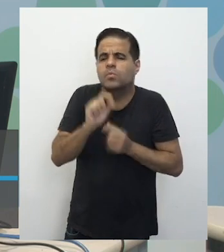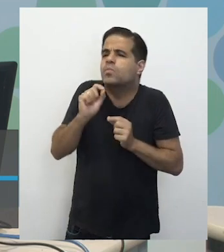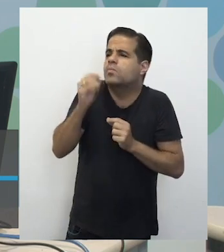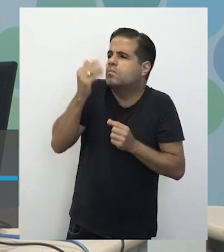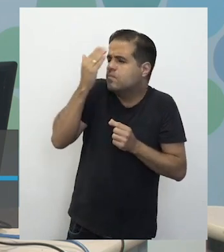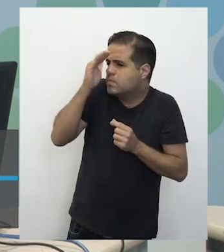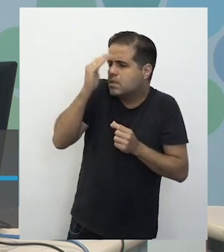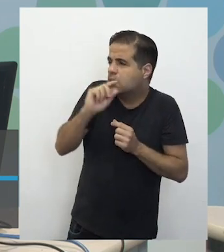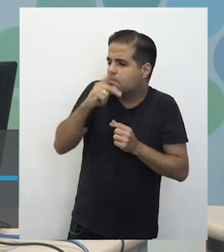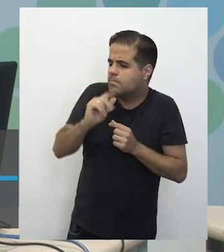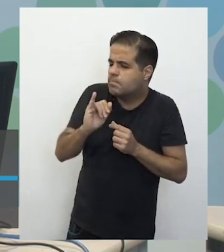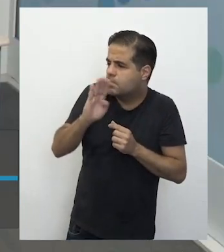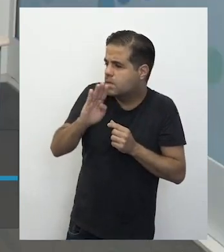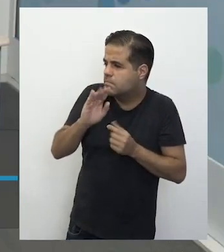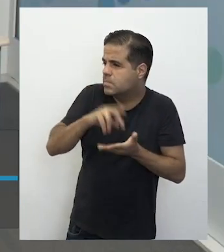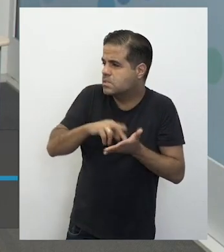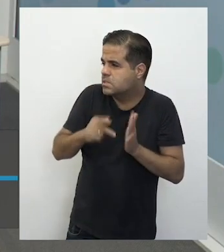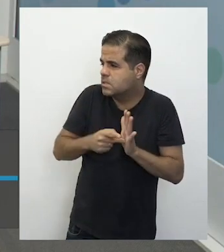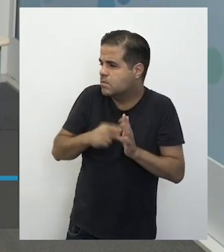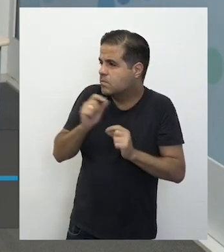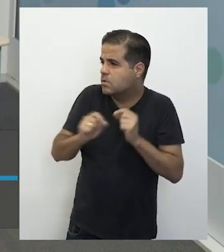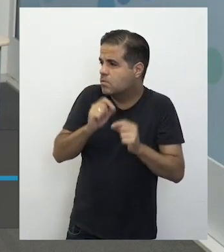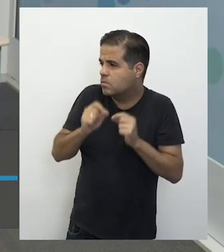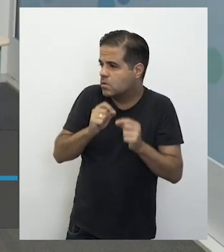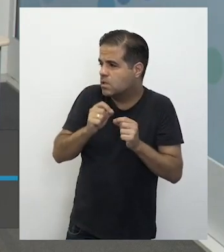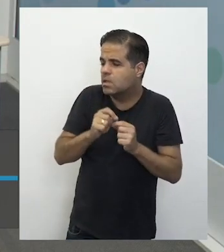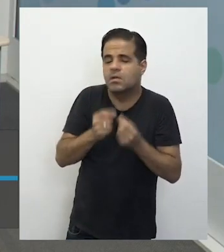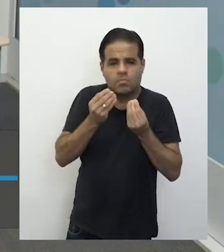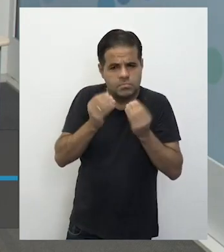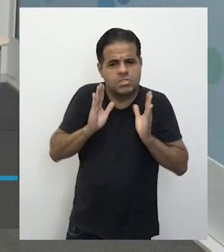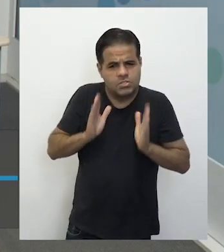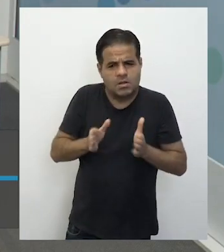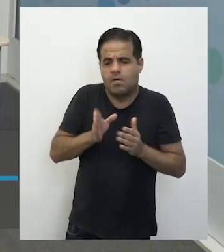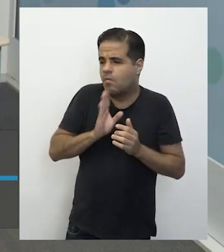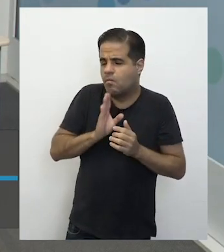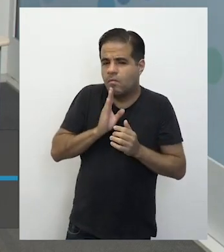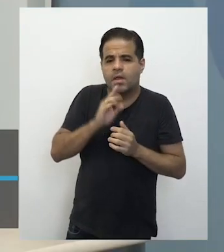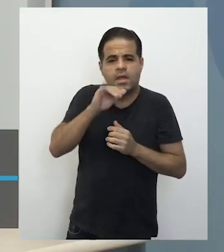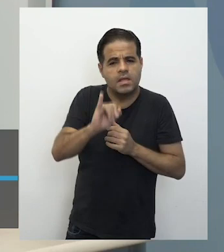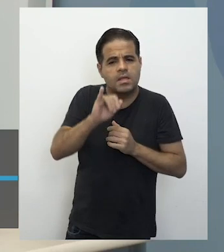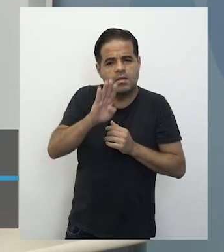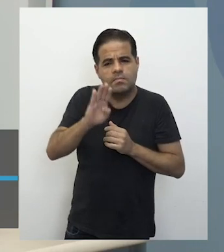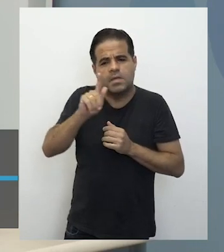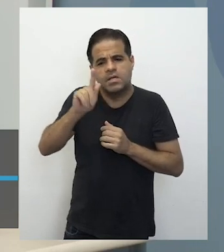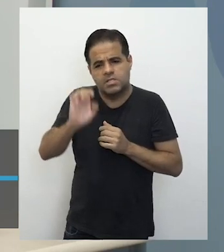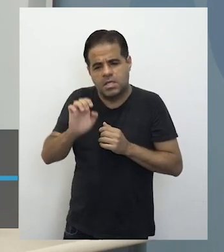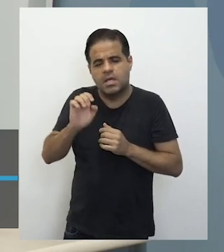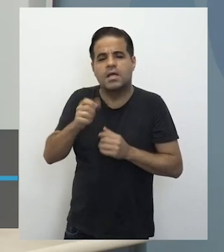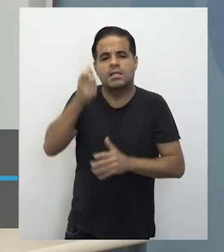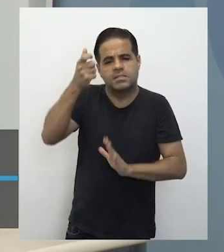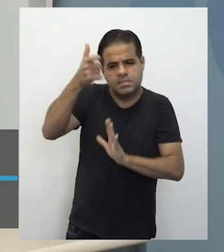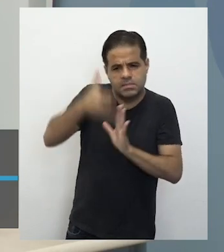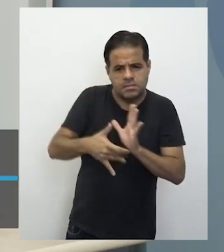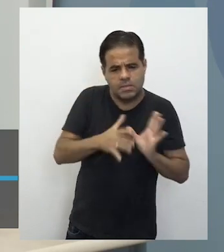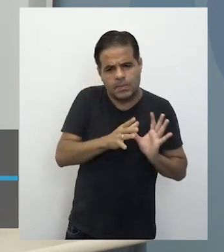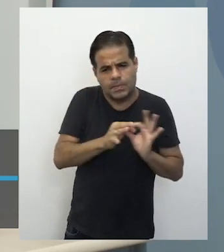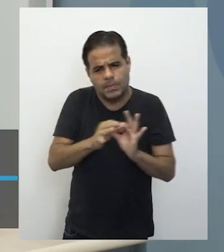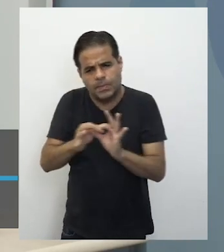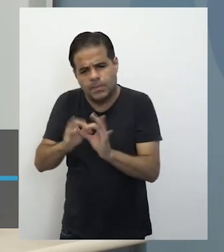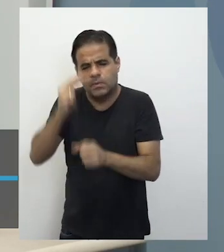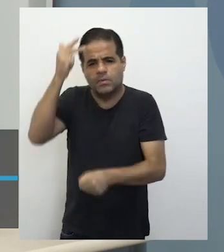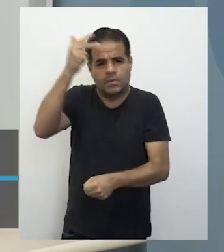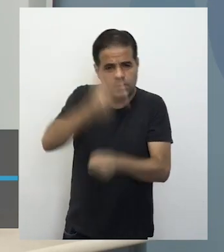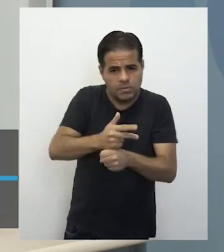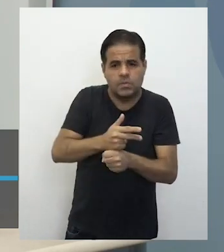não é isso, professora? Isso. Para isso, como vocês já conhecem, o IBGE Explica tem uma coleção de vídeos, né,